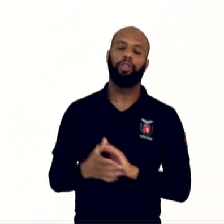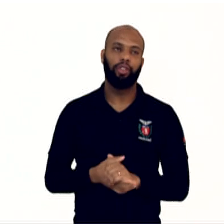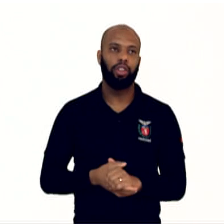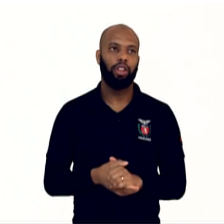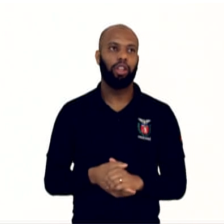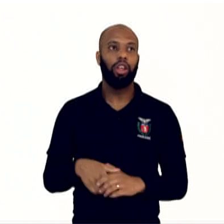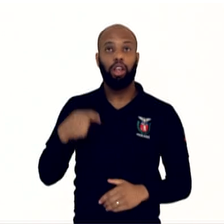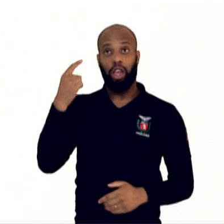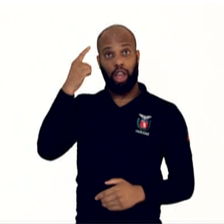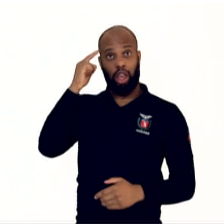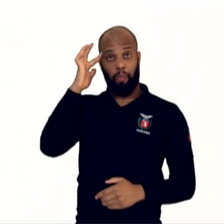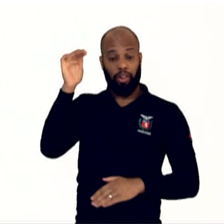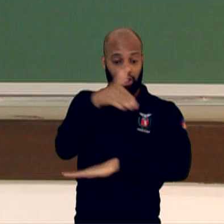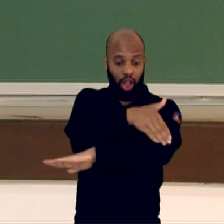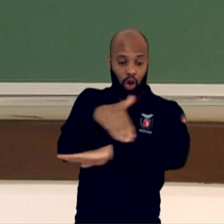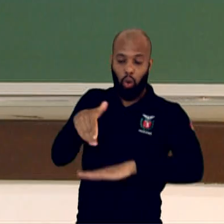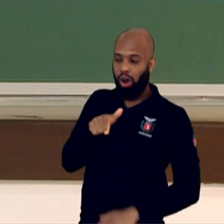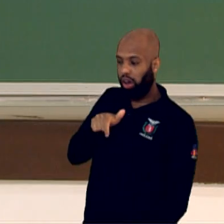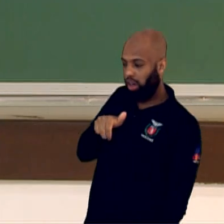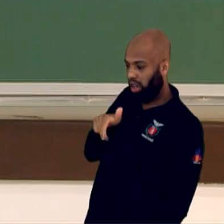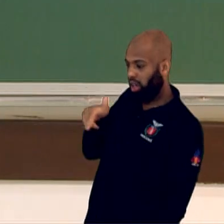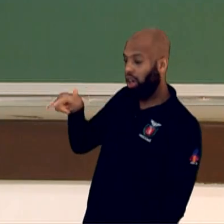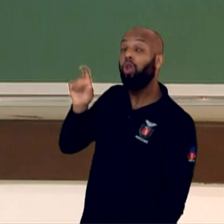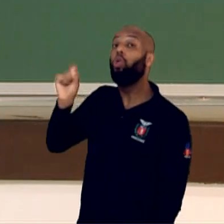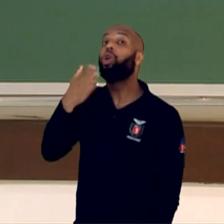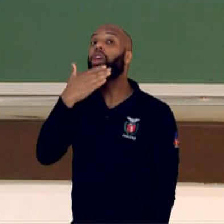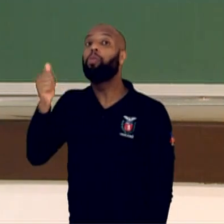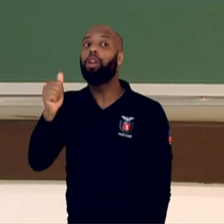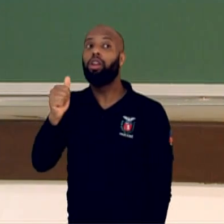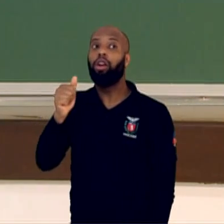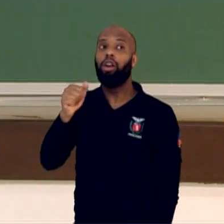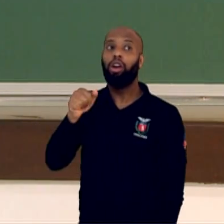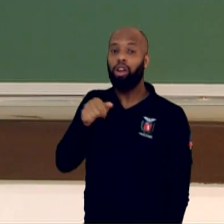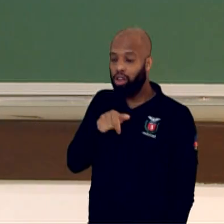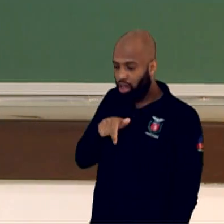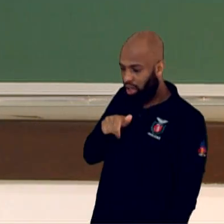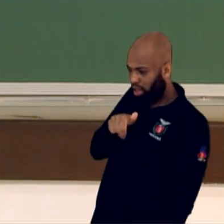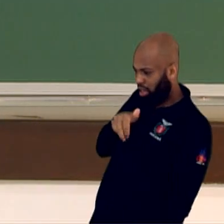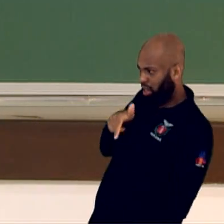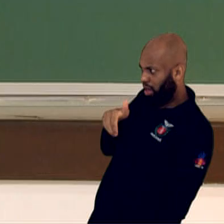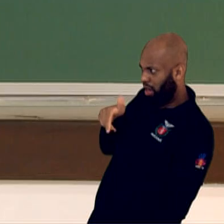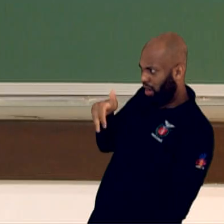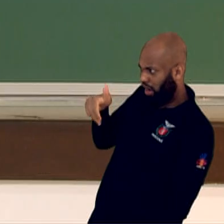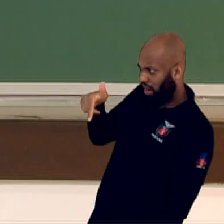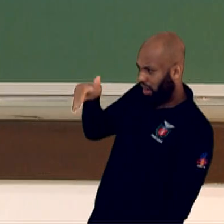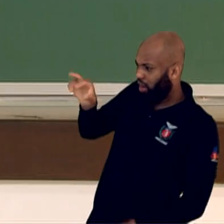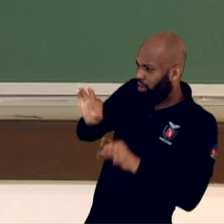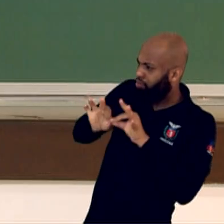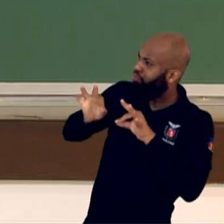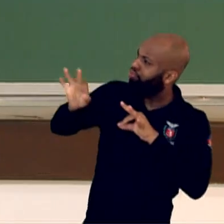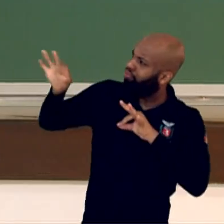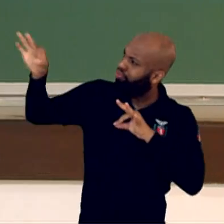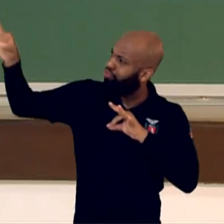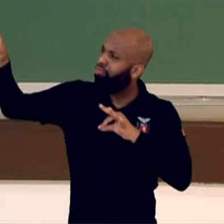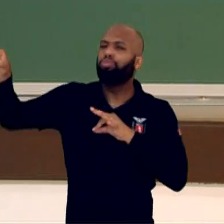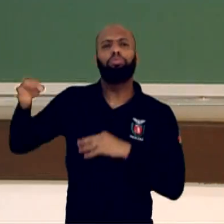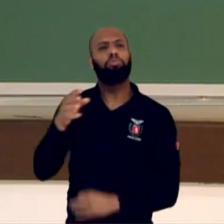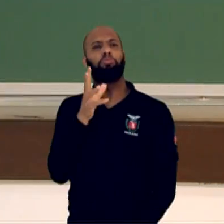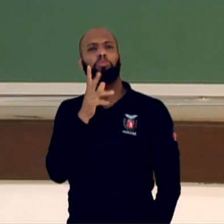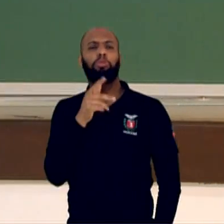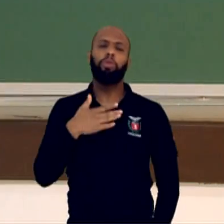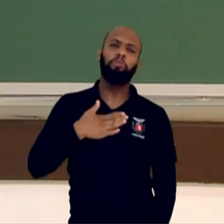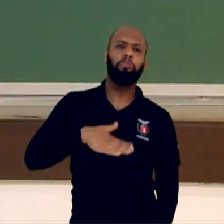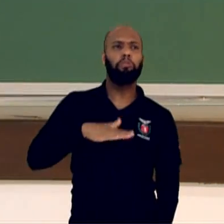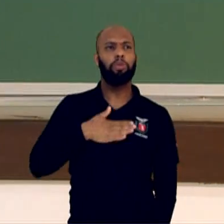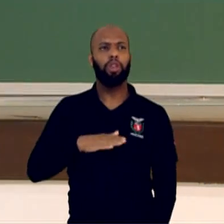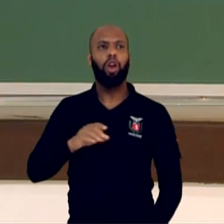Então, pense você subindo aqui. Por qual que você preferia, né? Subir uma distância maior, mas mais de boa, um esforço mais tranquilo. Ou esse